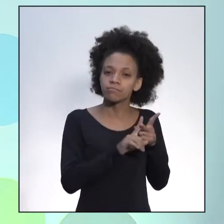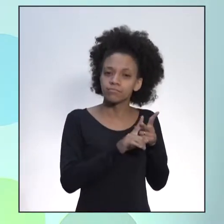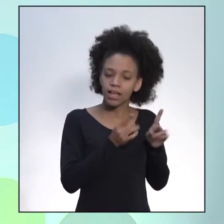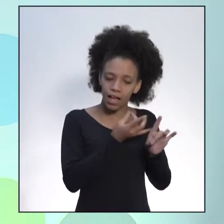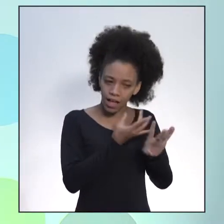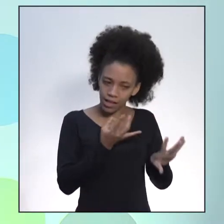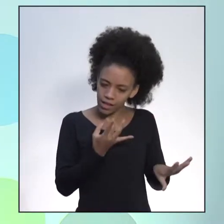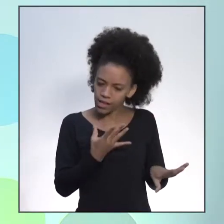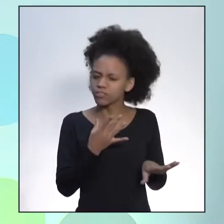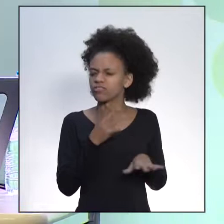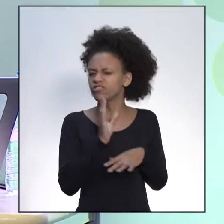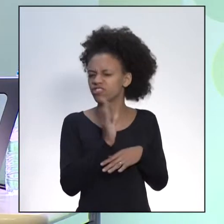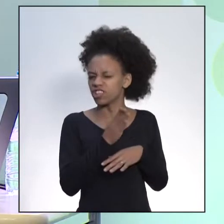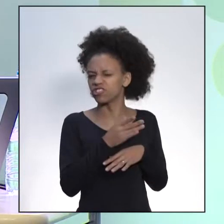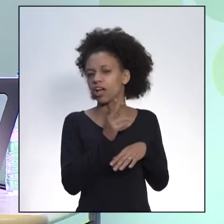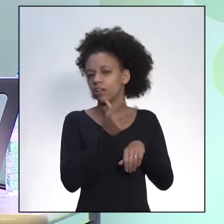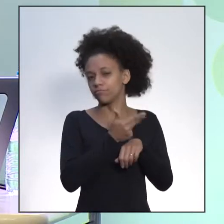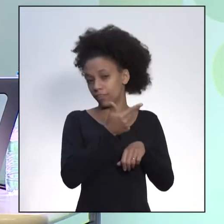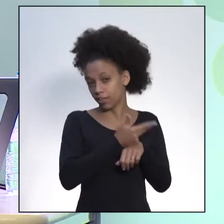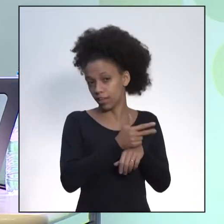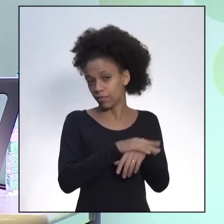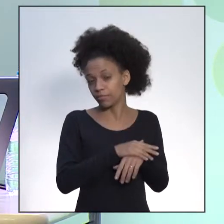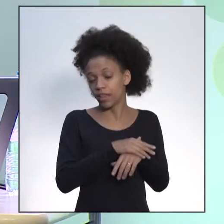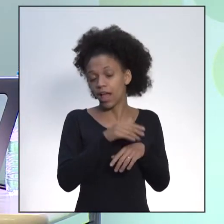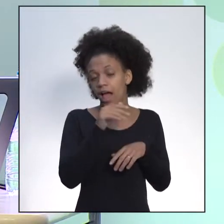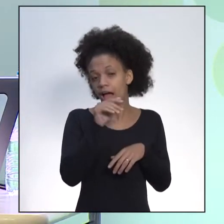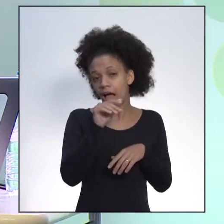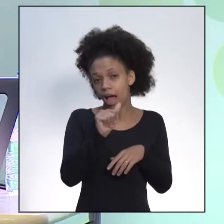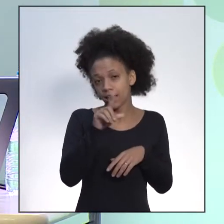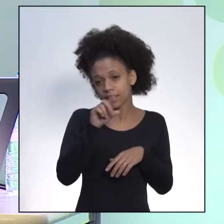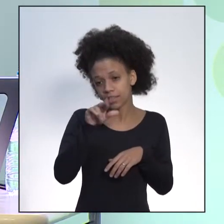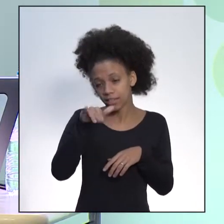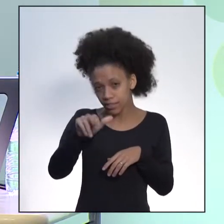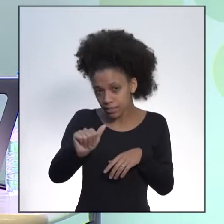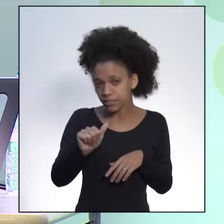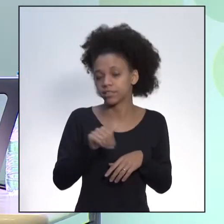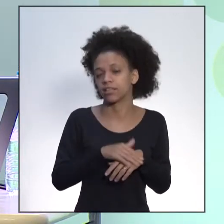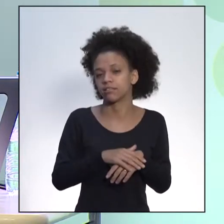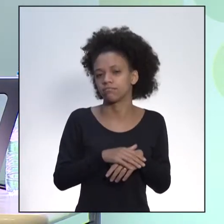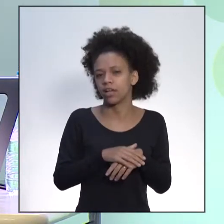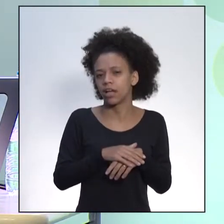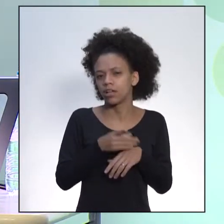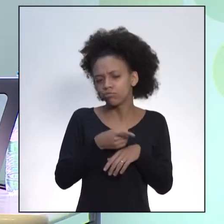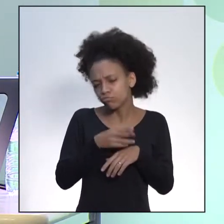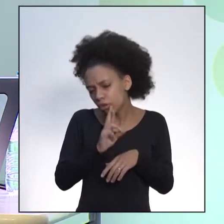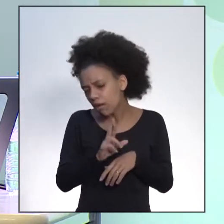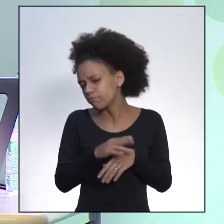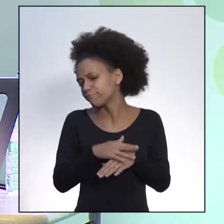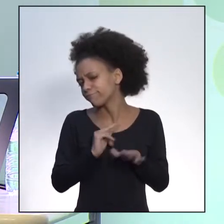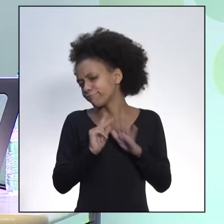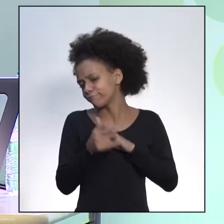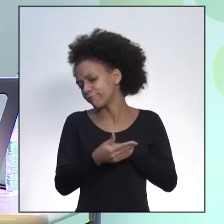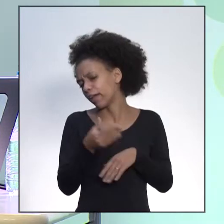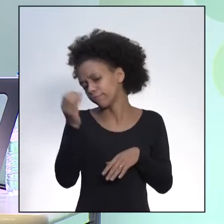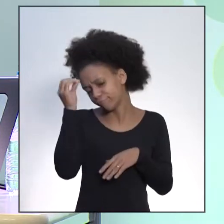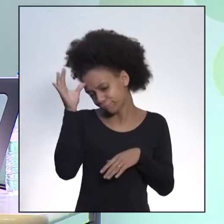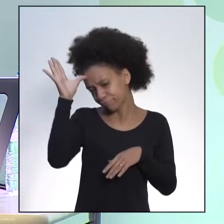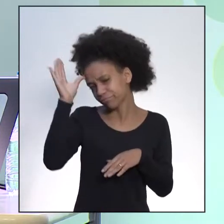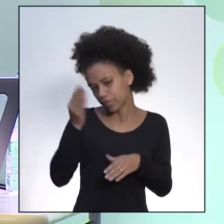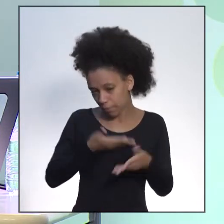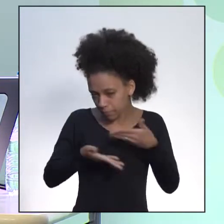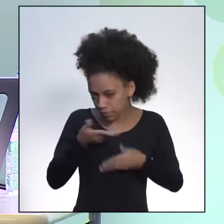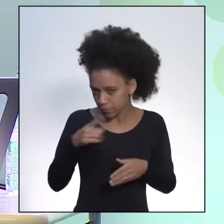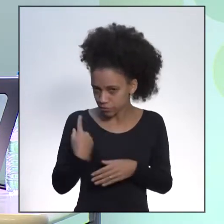entrar daqui a pouco, a nossa incrível Adriana Ramos, pós-doutora, tem um mundo de conhecimento para compartilhar com todos